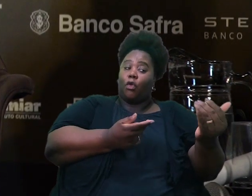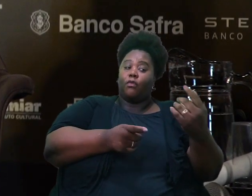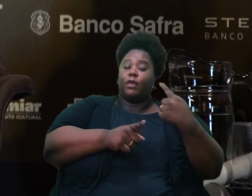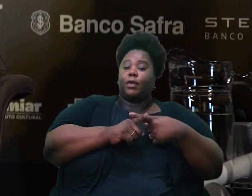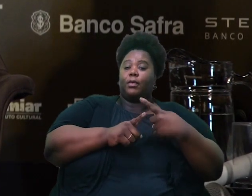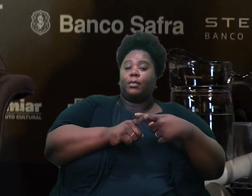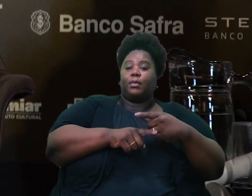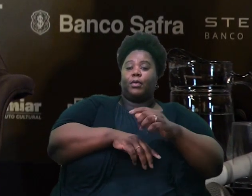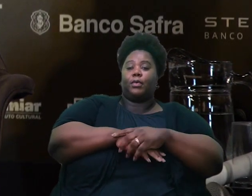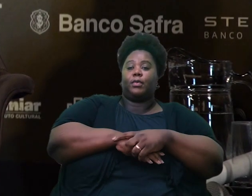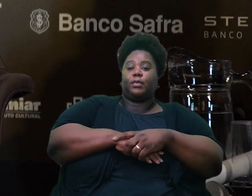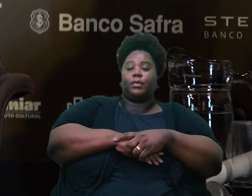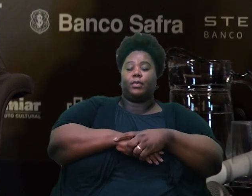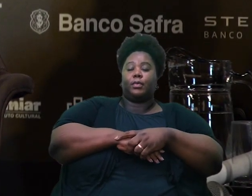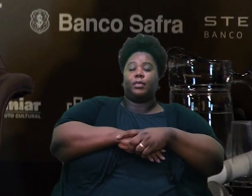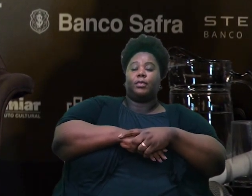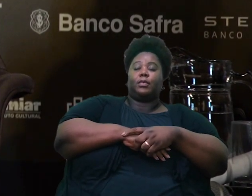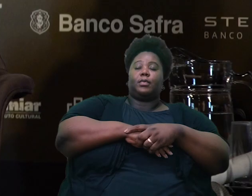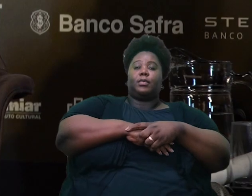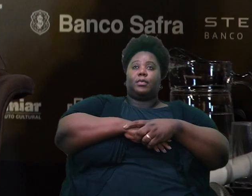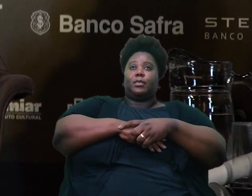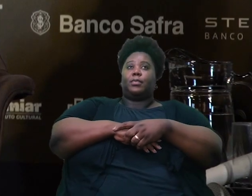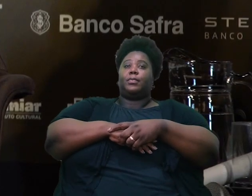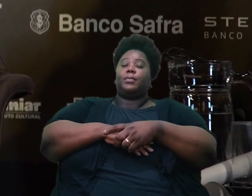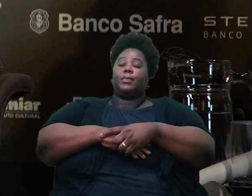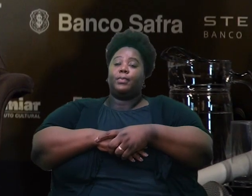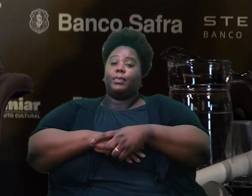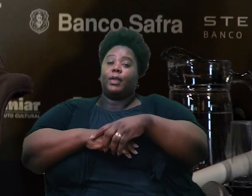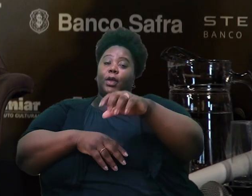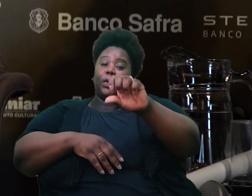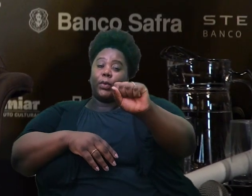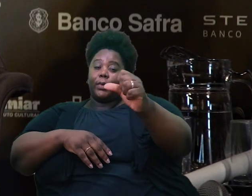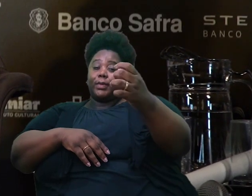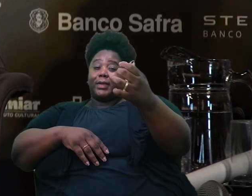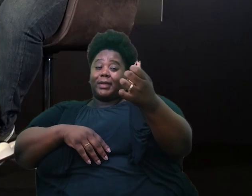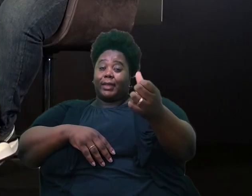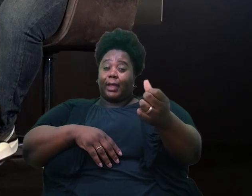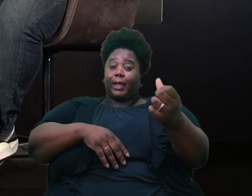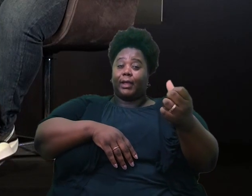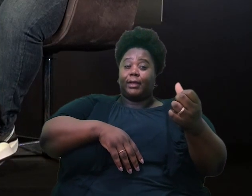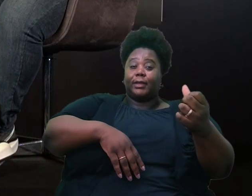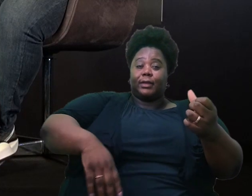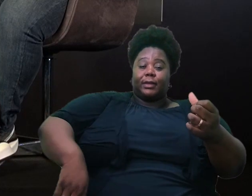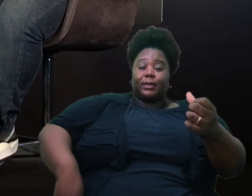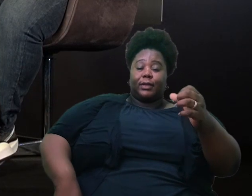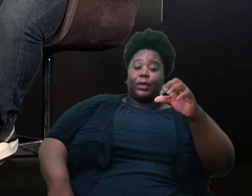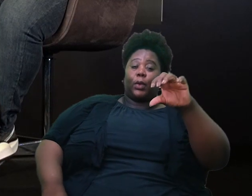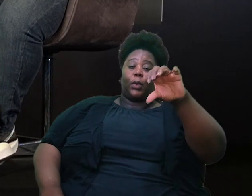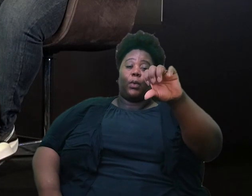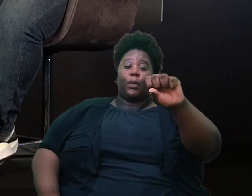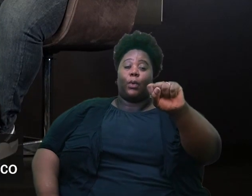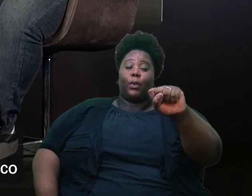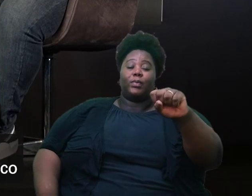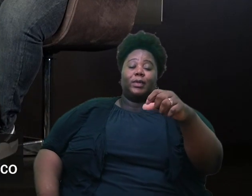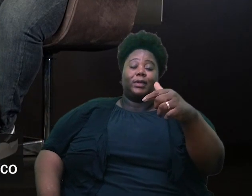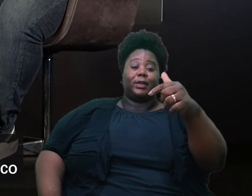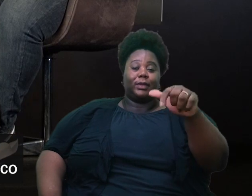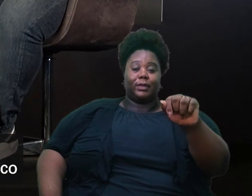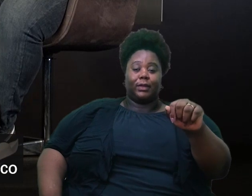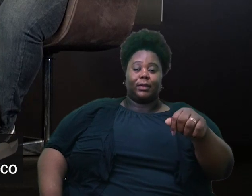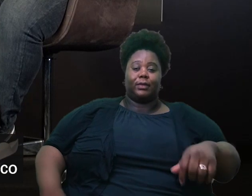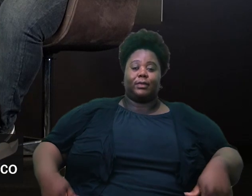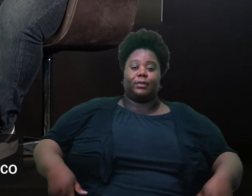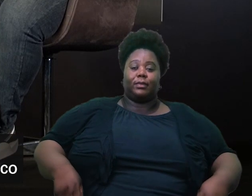eu entrei com um projeto em 87, 86, 85, por aí. Olha quantos anos atrás, gente. Eu estava oferecendo